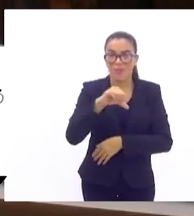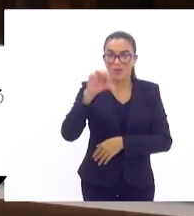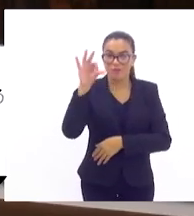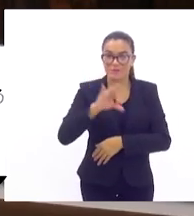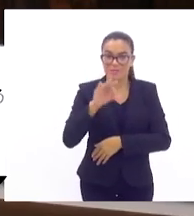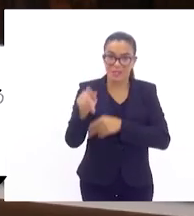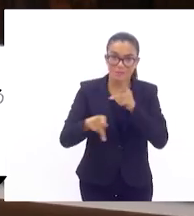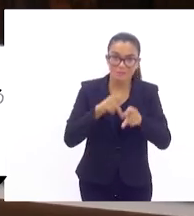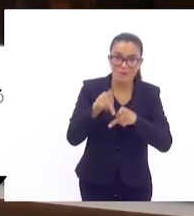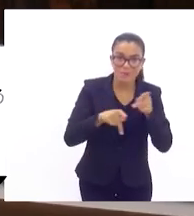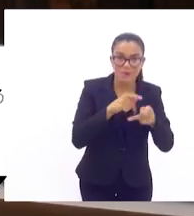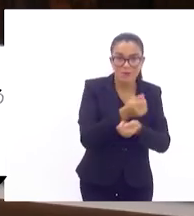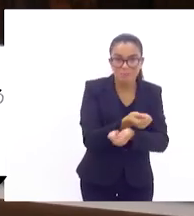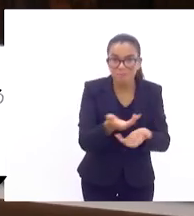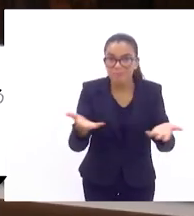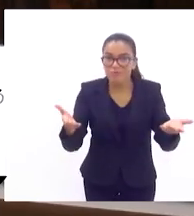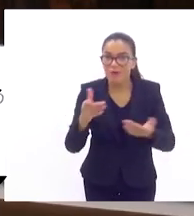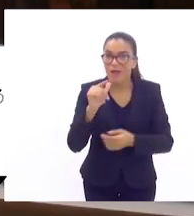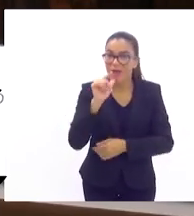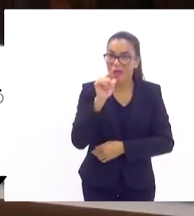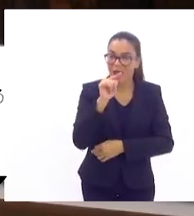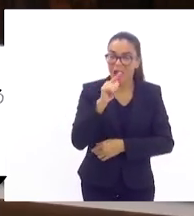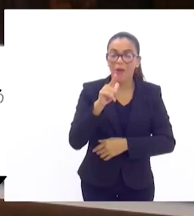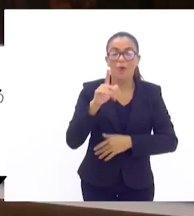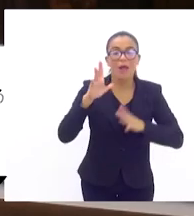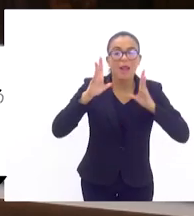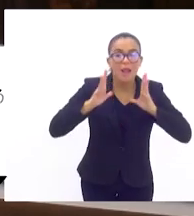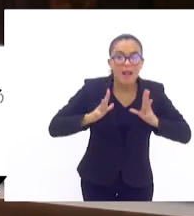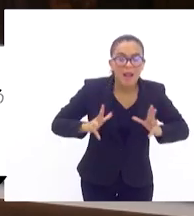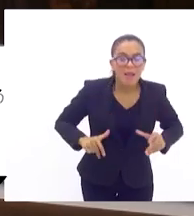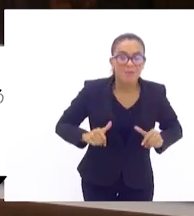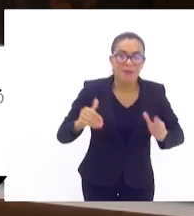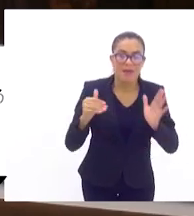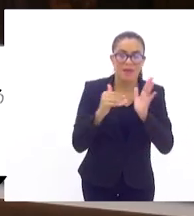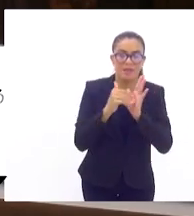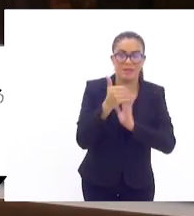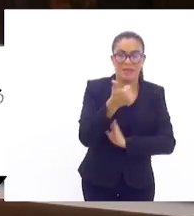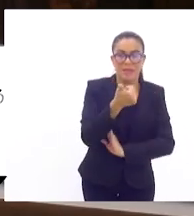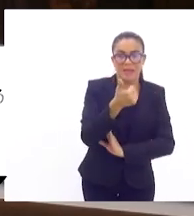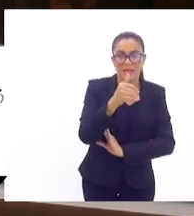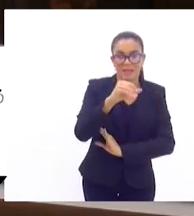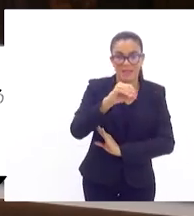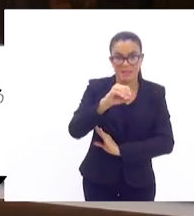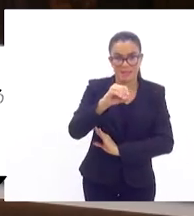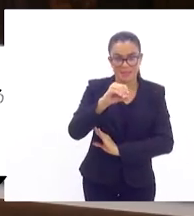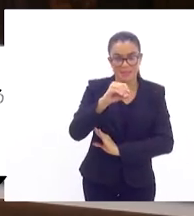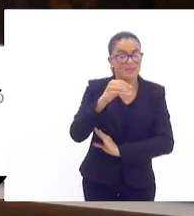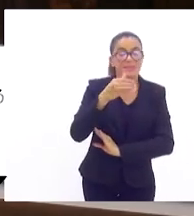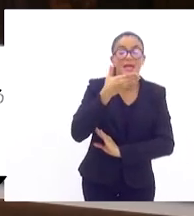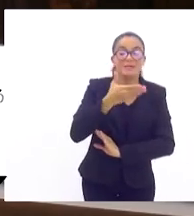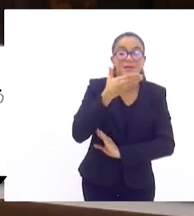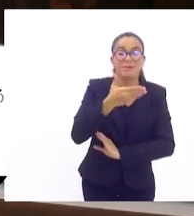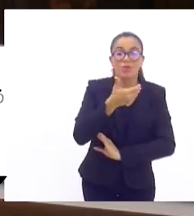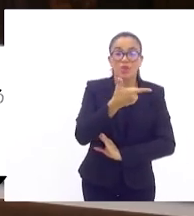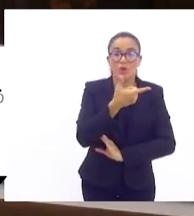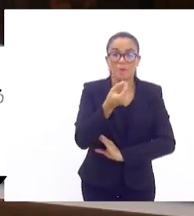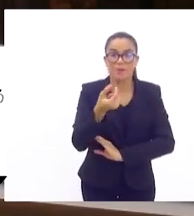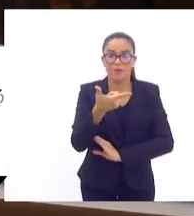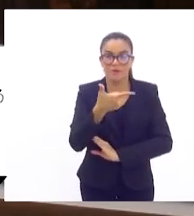população seja abastecida com água potável até dezembro de 2033. A única forma da gente